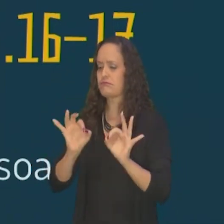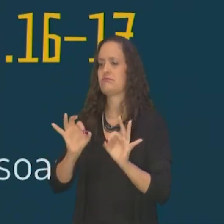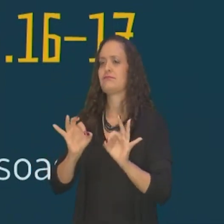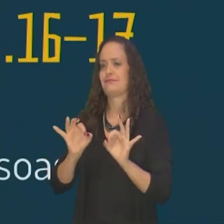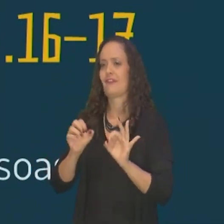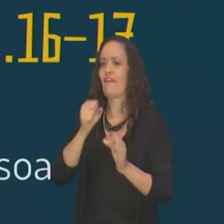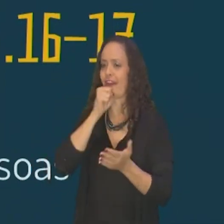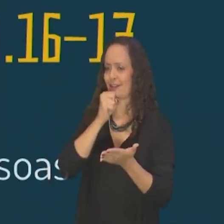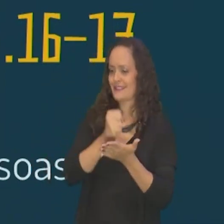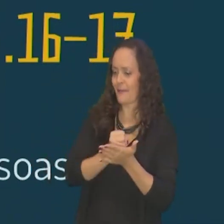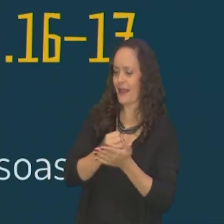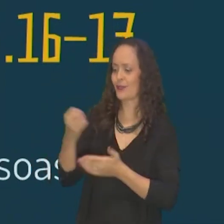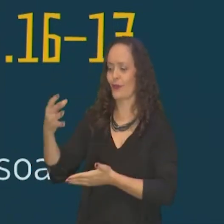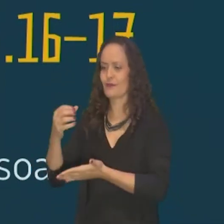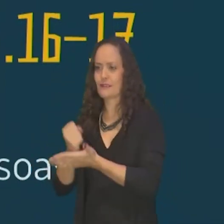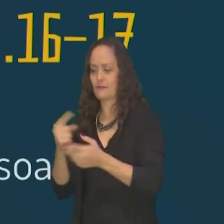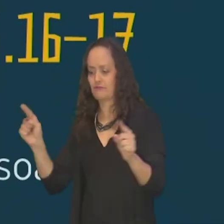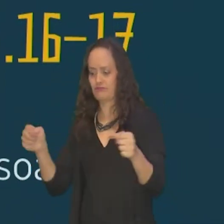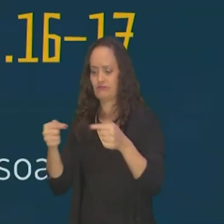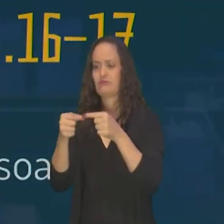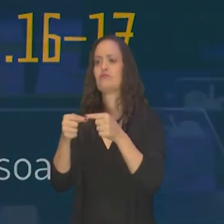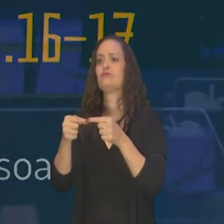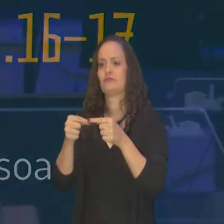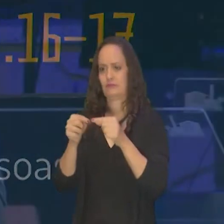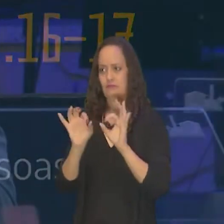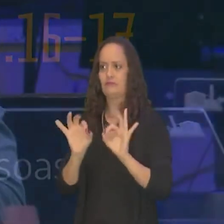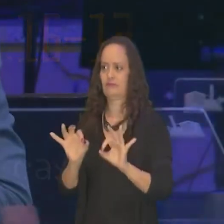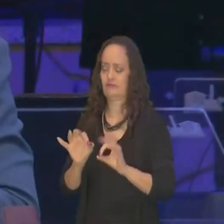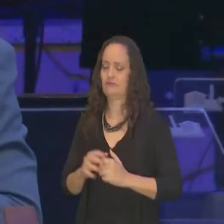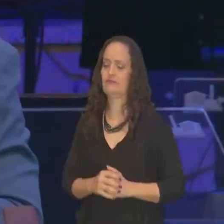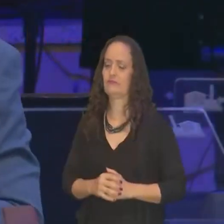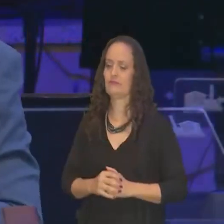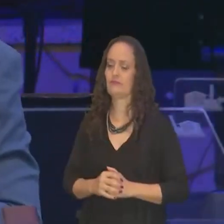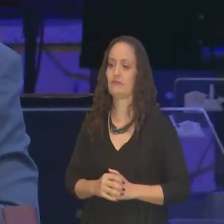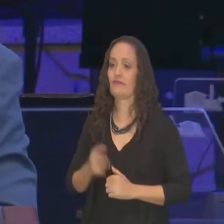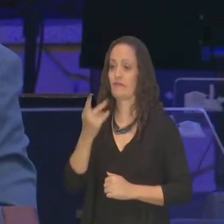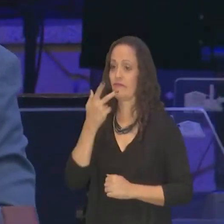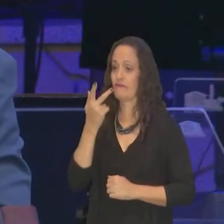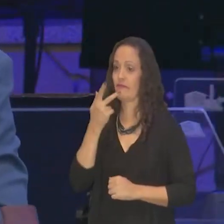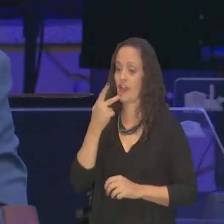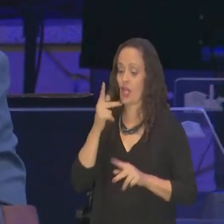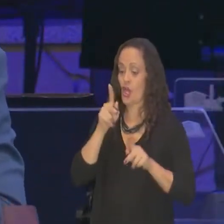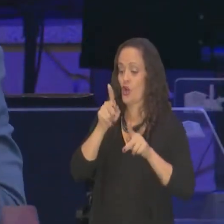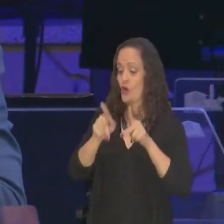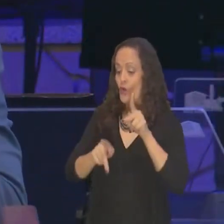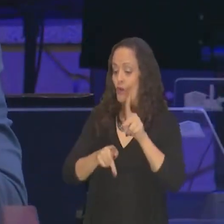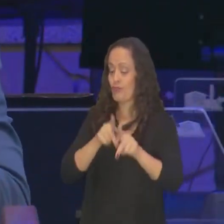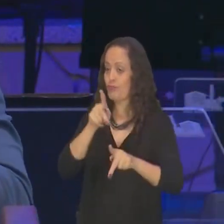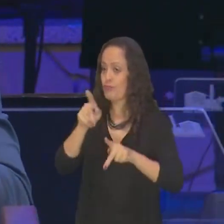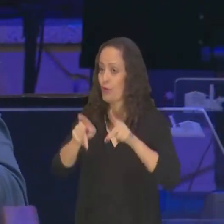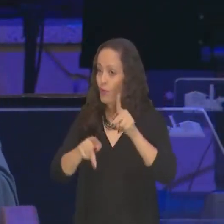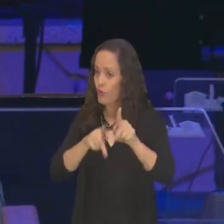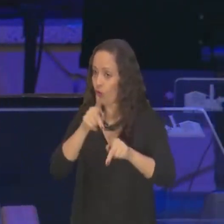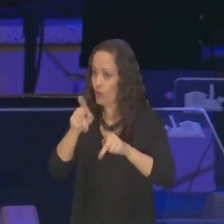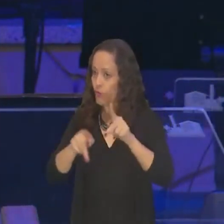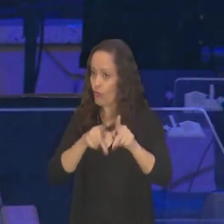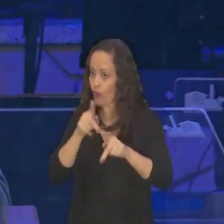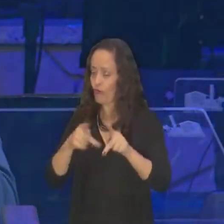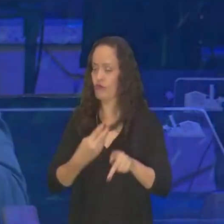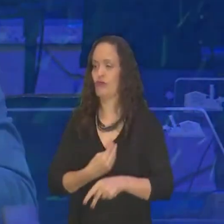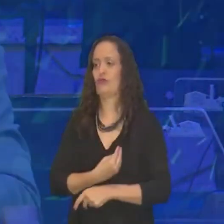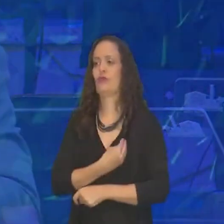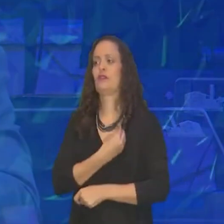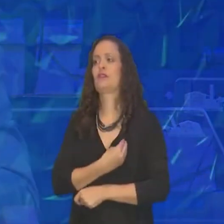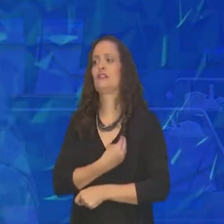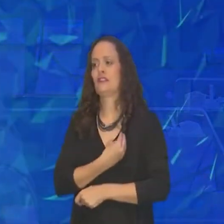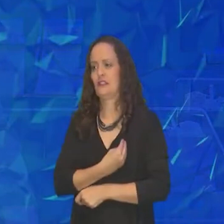Mateus capítulo 4, a partir do verso 16. O povo que jazia, ou o povo que andava, ou o